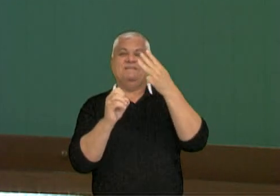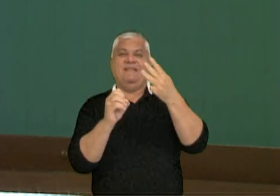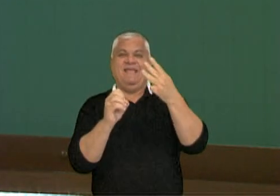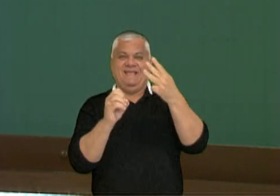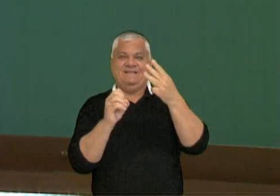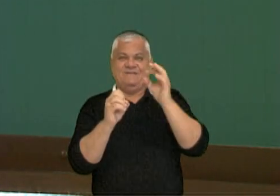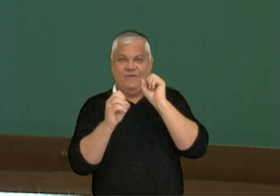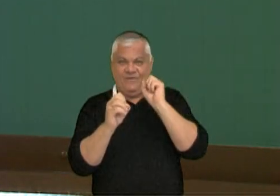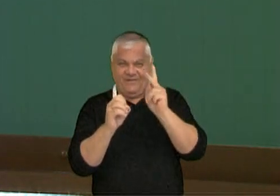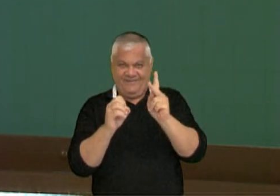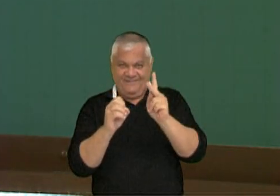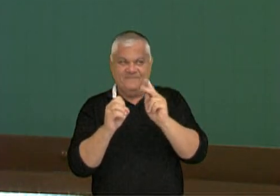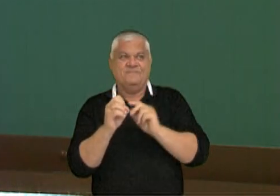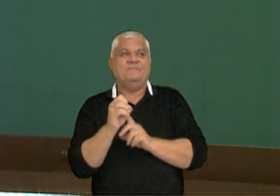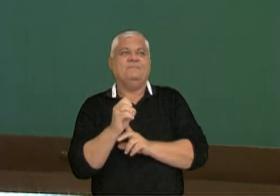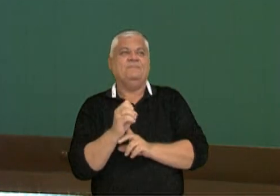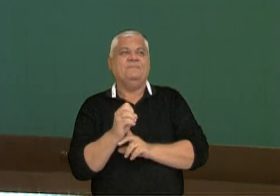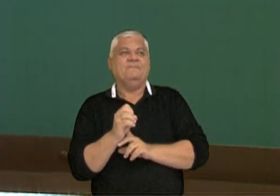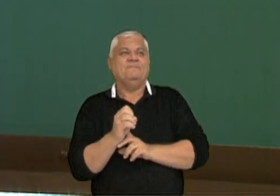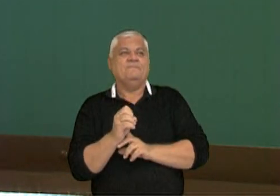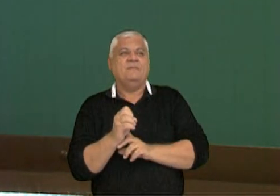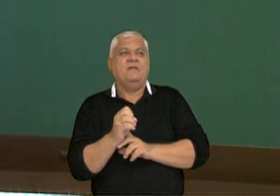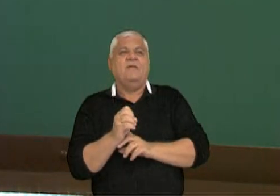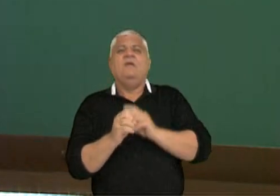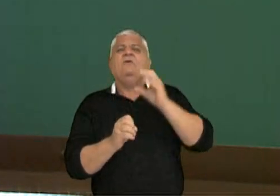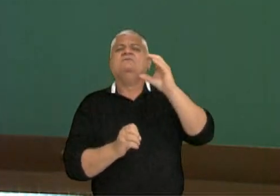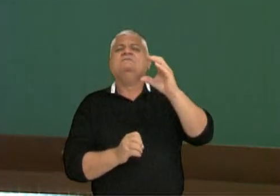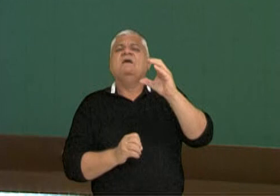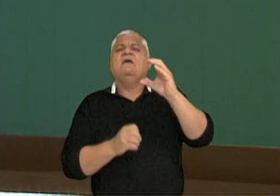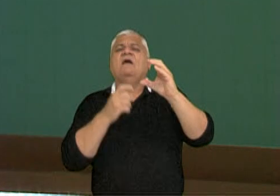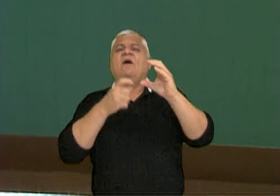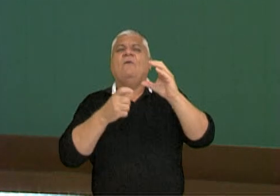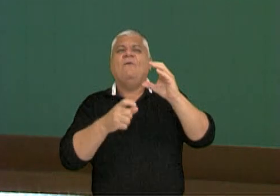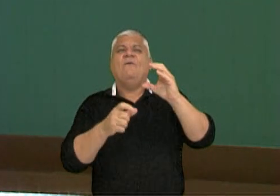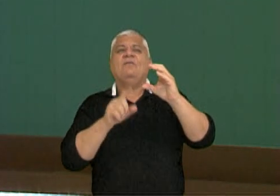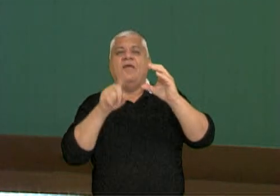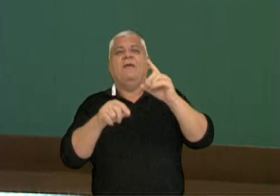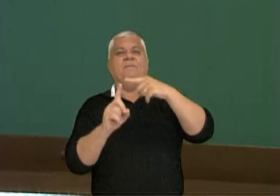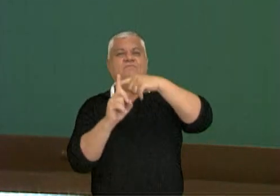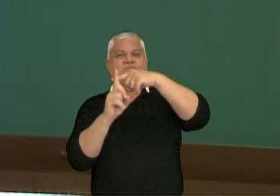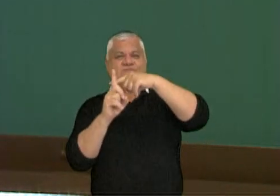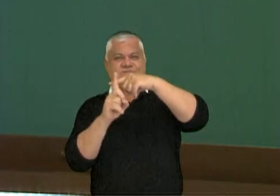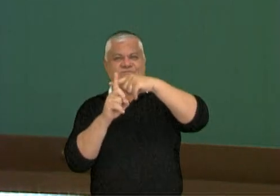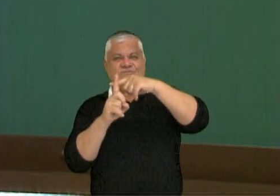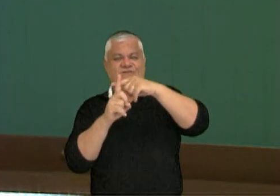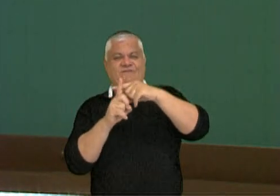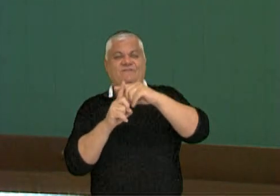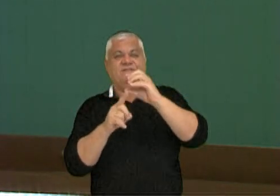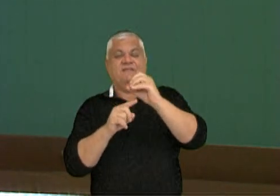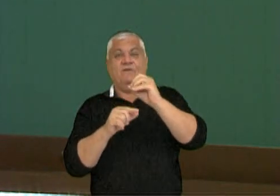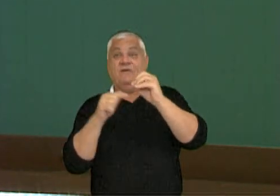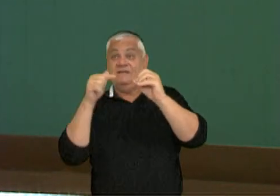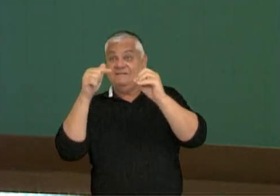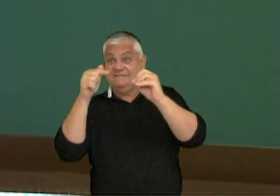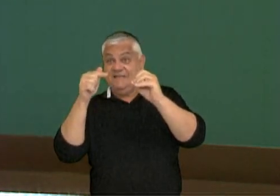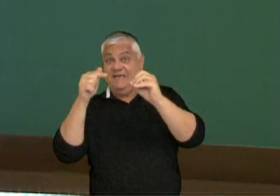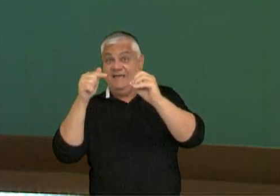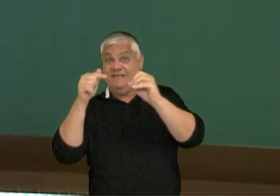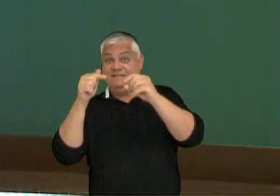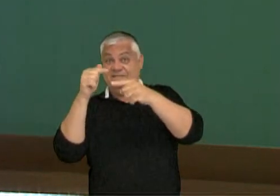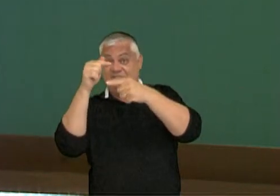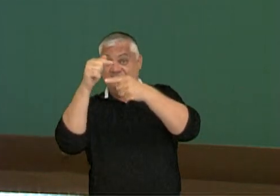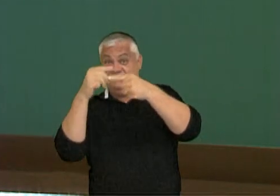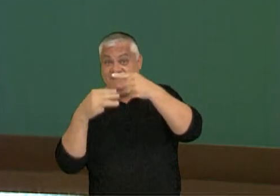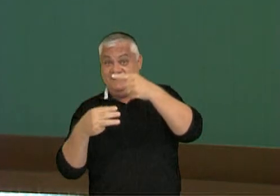3/5, ok? E o ponto C, vamos lá. Olha só, o ponto C é 7/3. Se